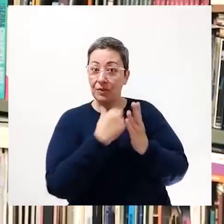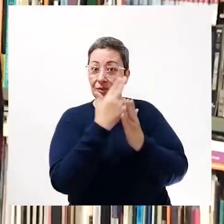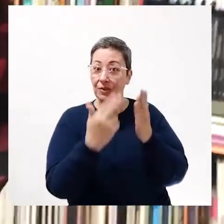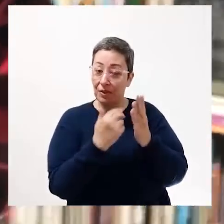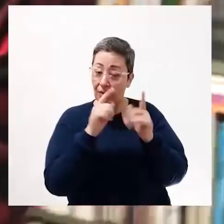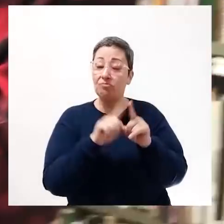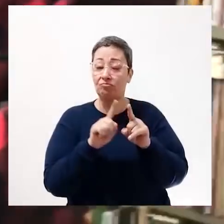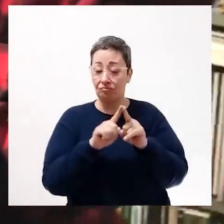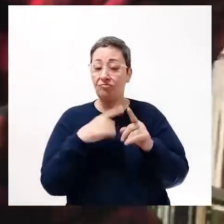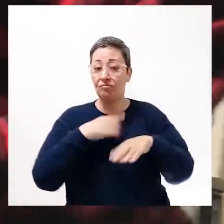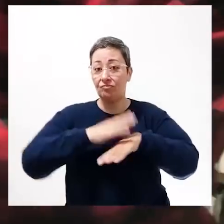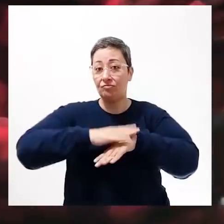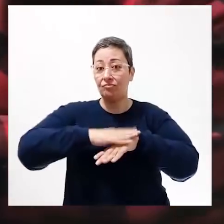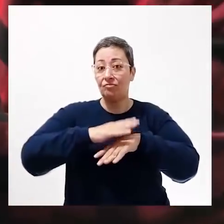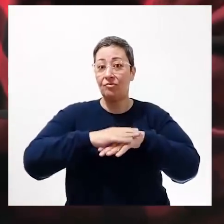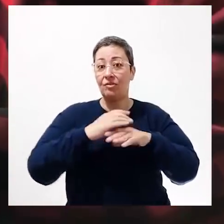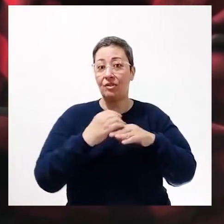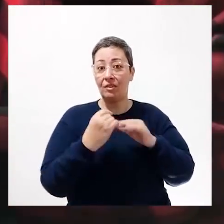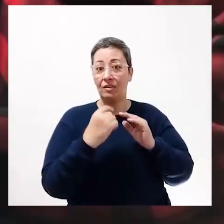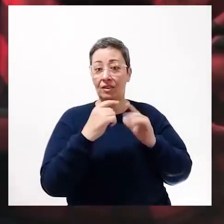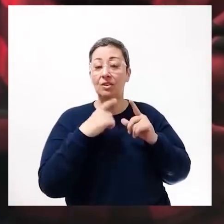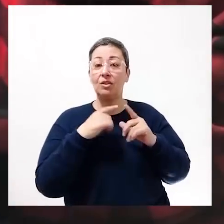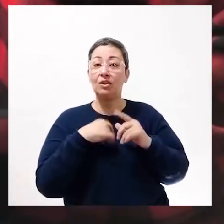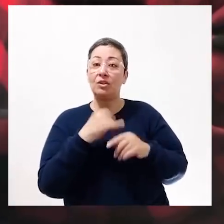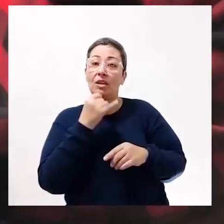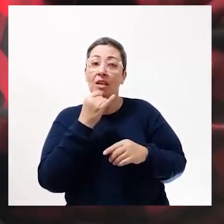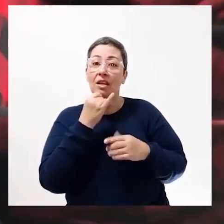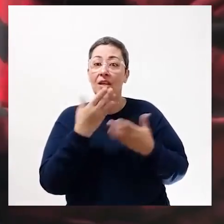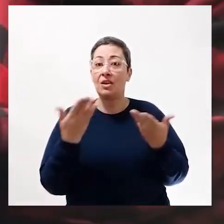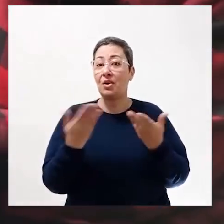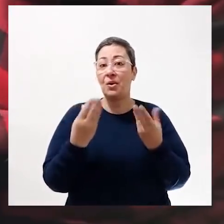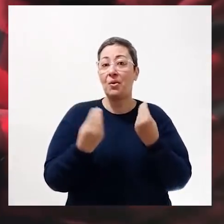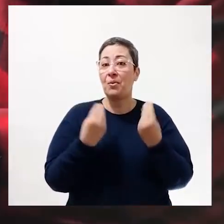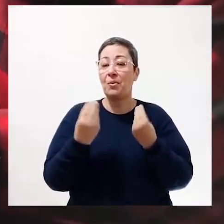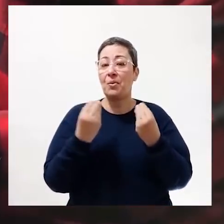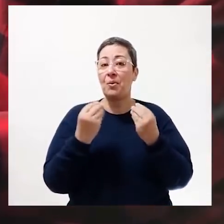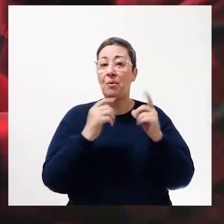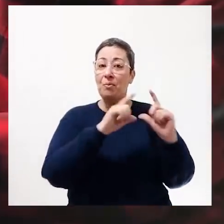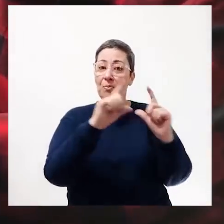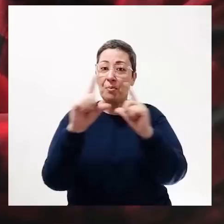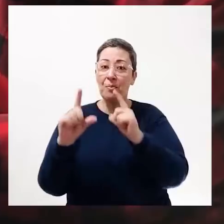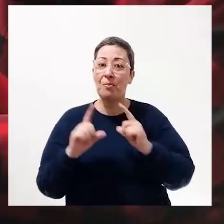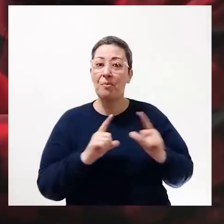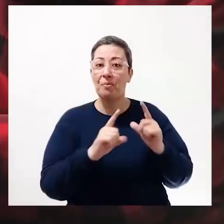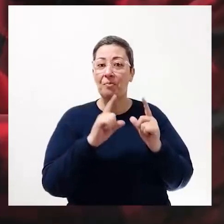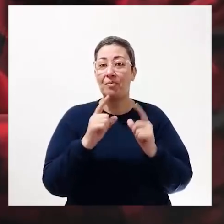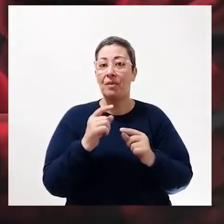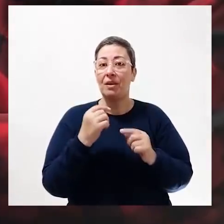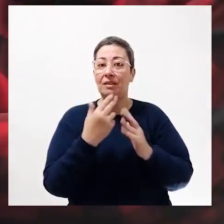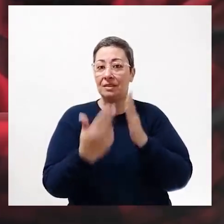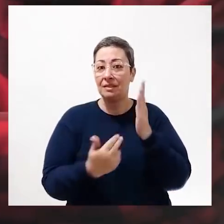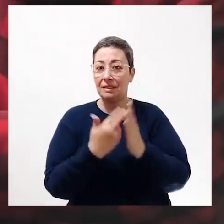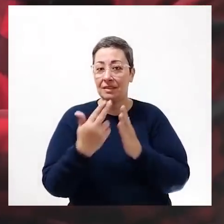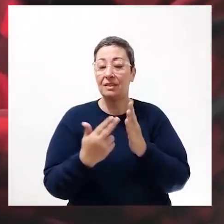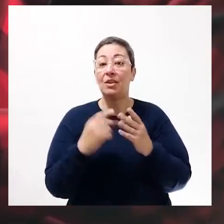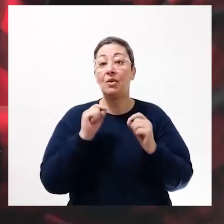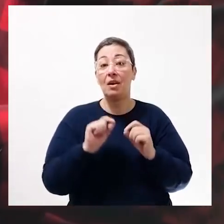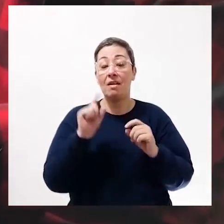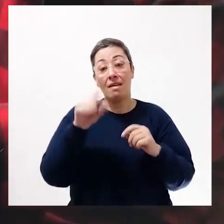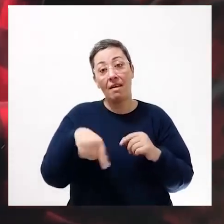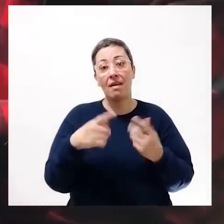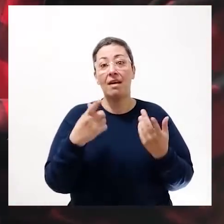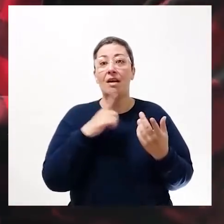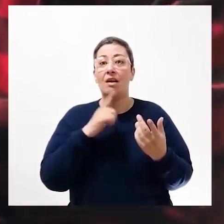também faço quadrinhos. Aqui tá um exemplo de como que é uma história em quadrinho, tá?